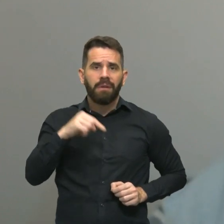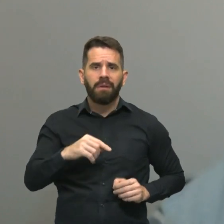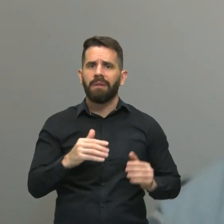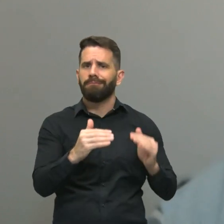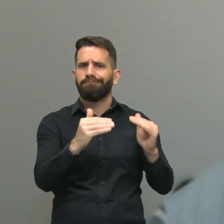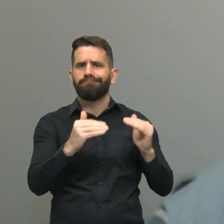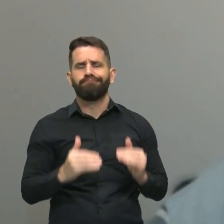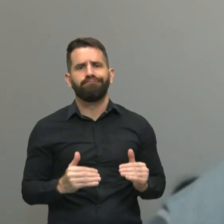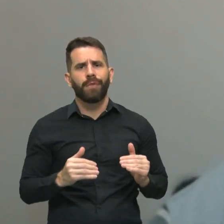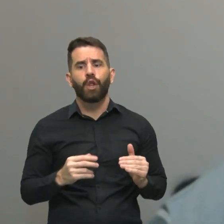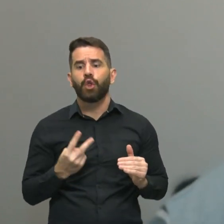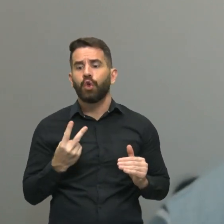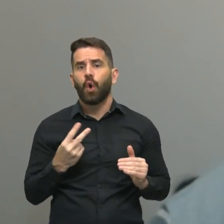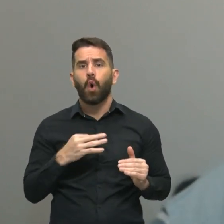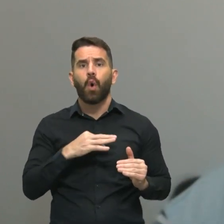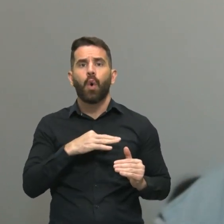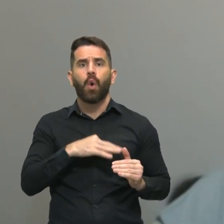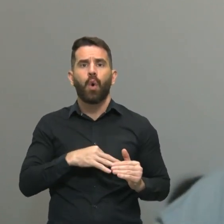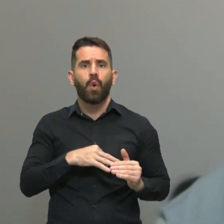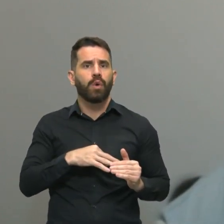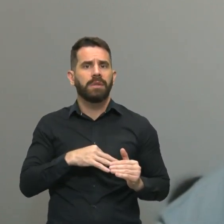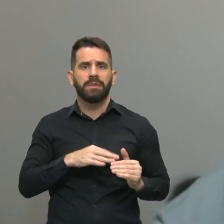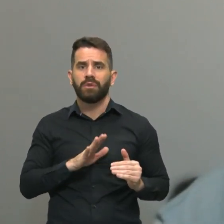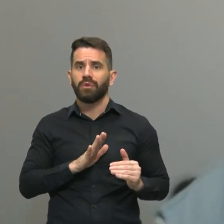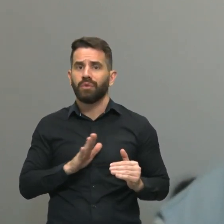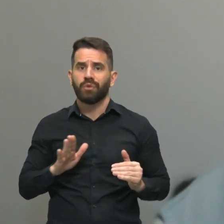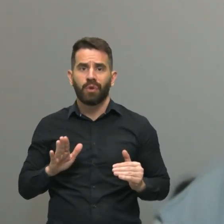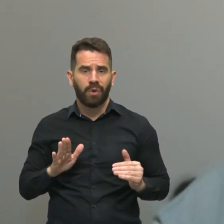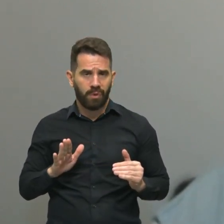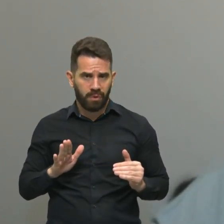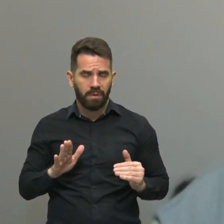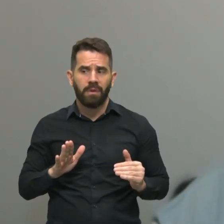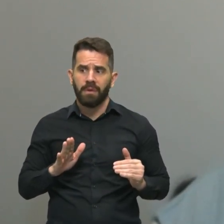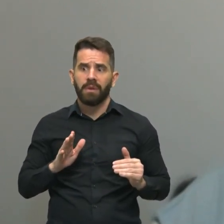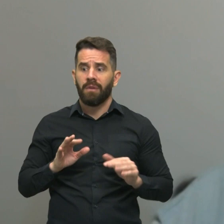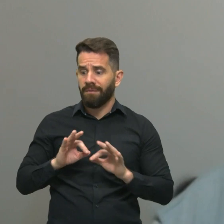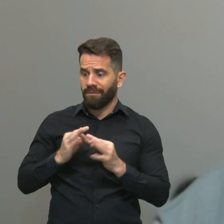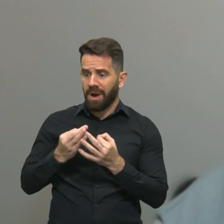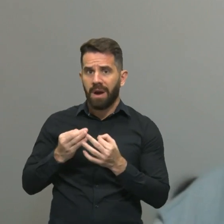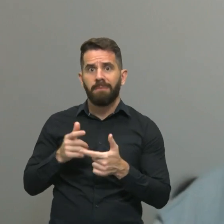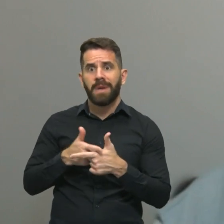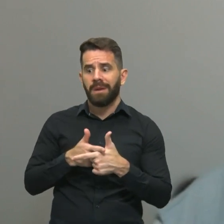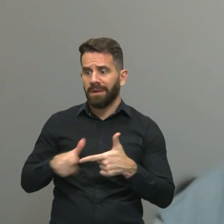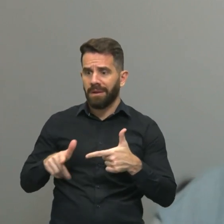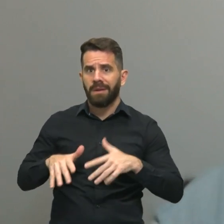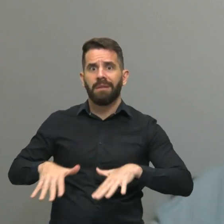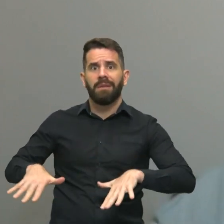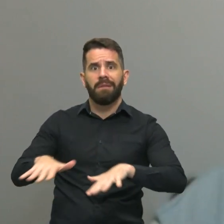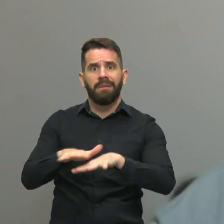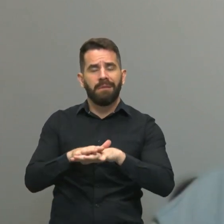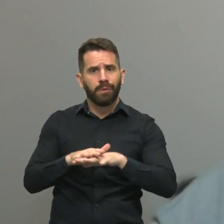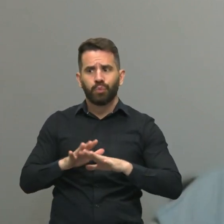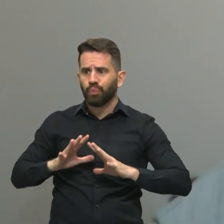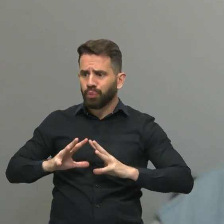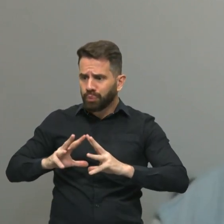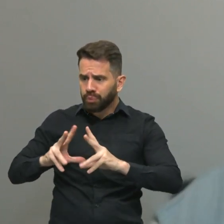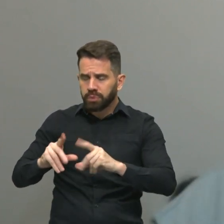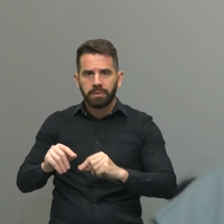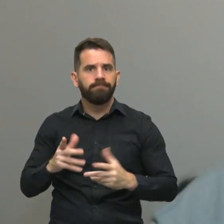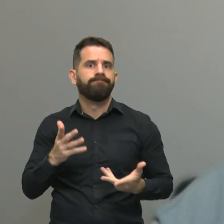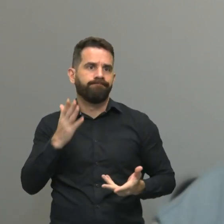inferior a 2 salários mínimos. Então, dá para a gente ter uma dimensão de qual que é a realidade socioeconômica da nossa